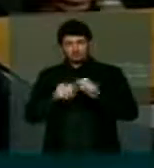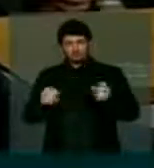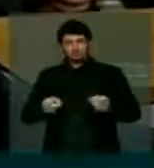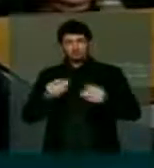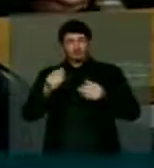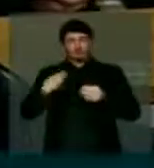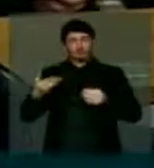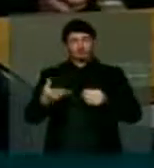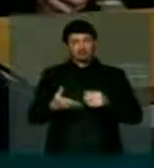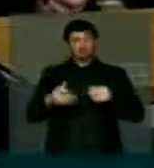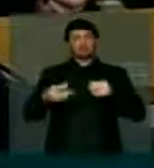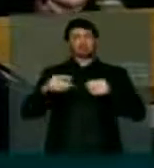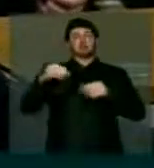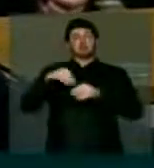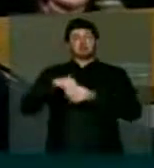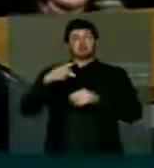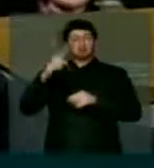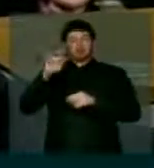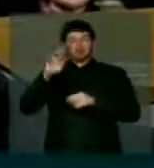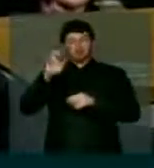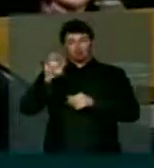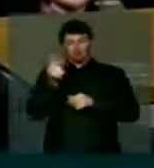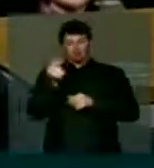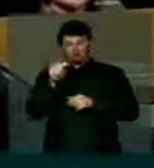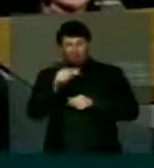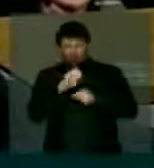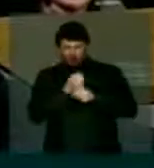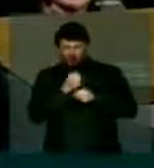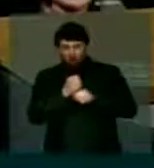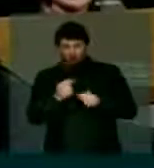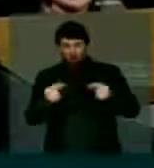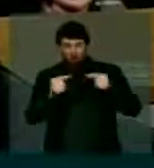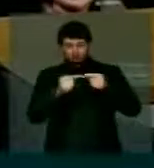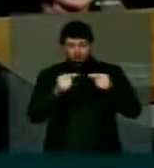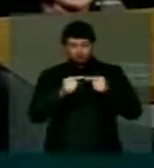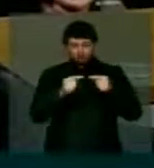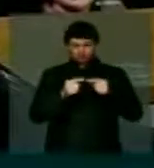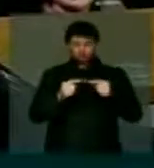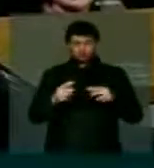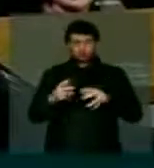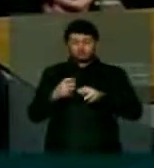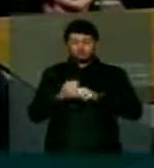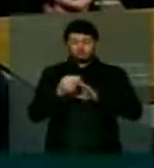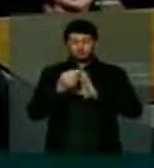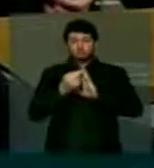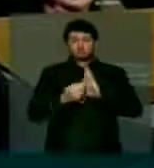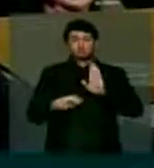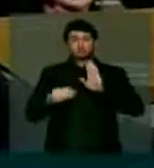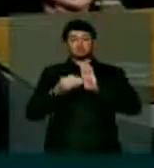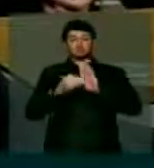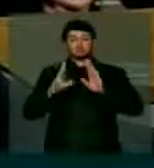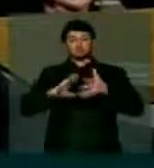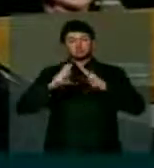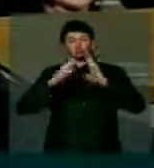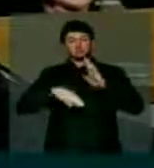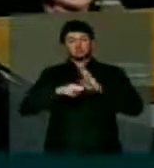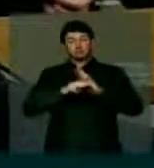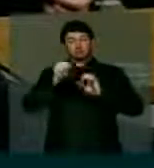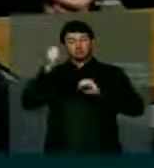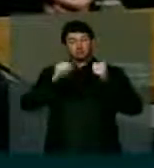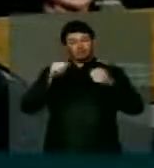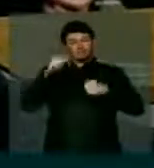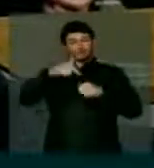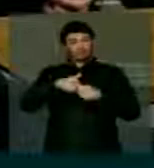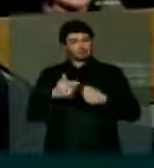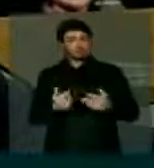a sua participação acionária à Petrobras pelo valor calculado de acordo com a fórmula que já embutia a reforma completa da refinaria,